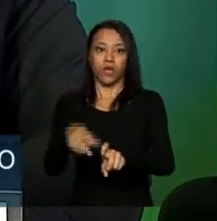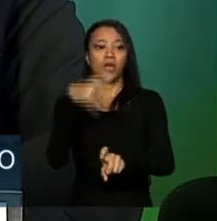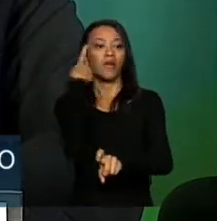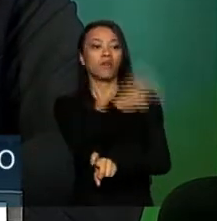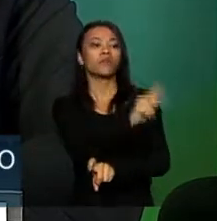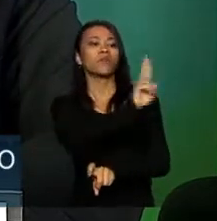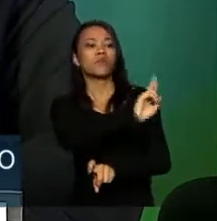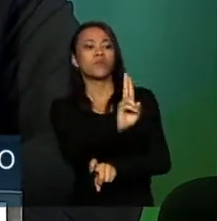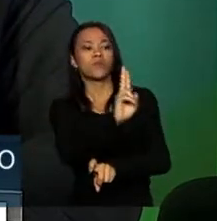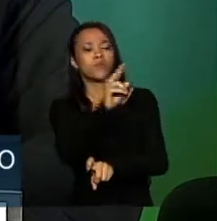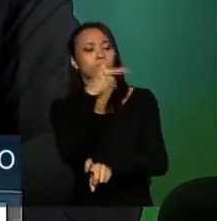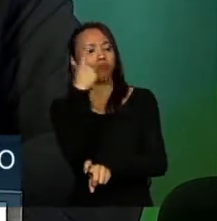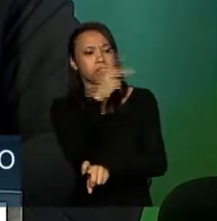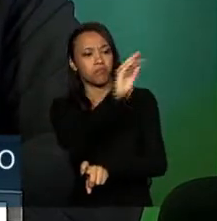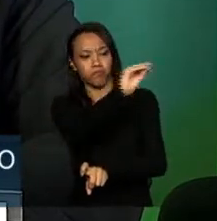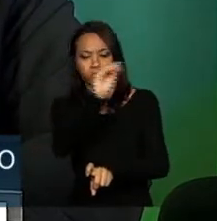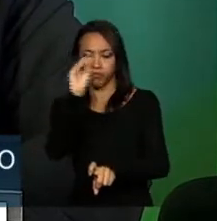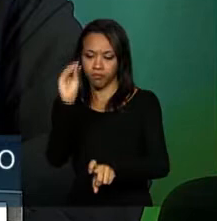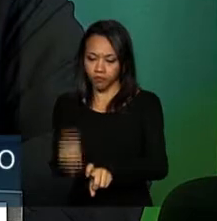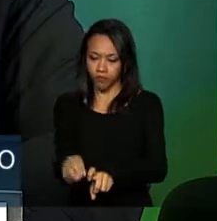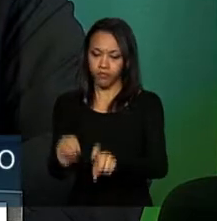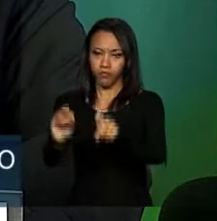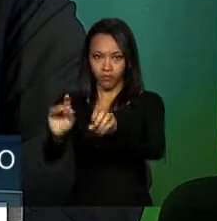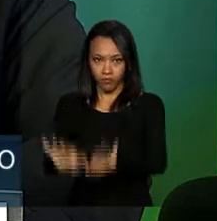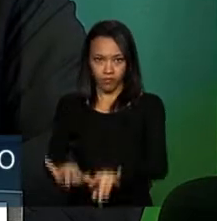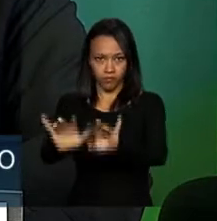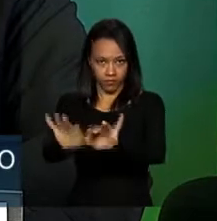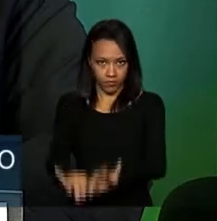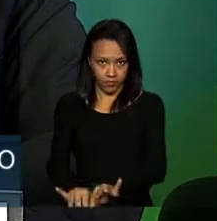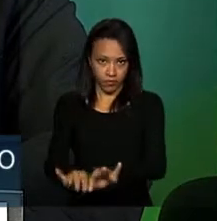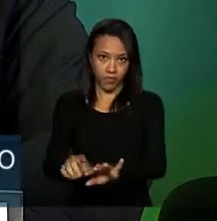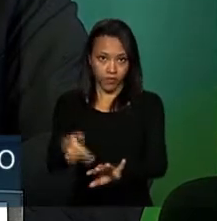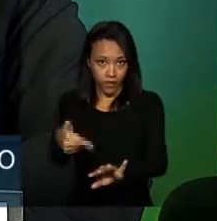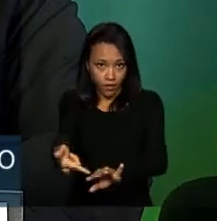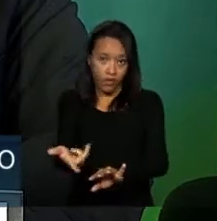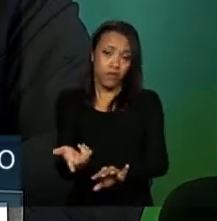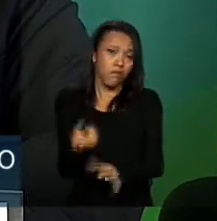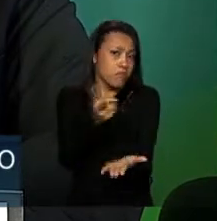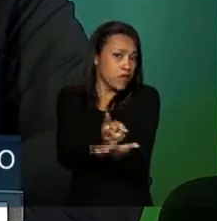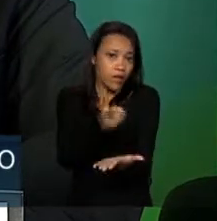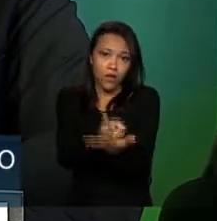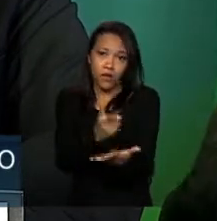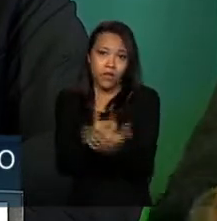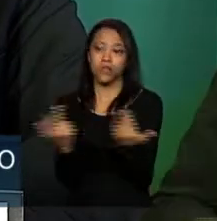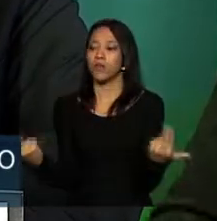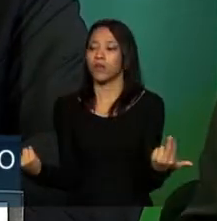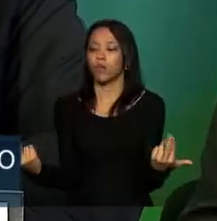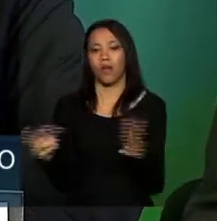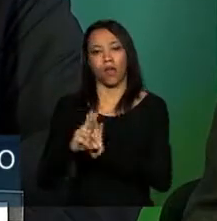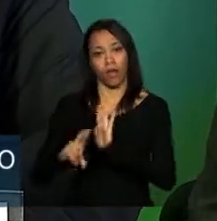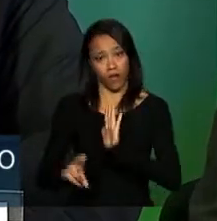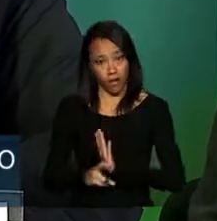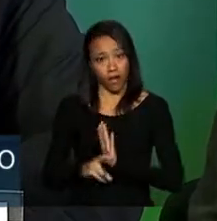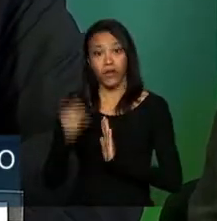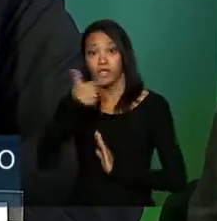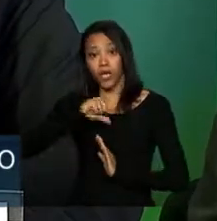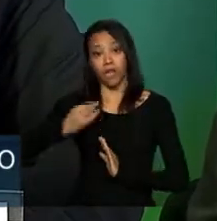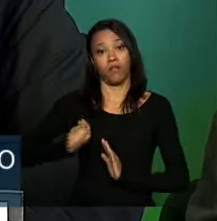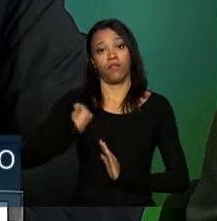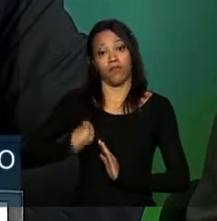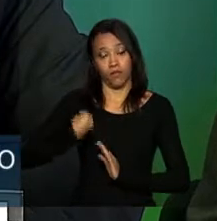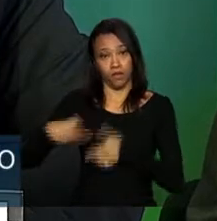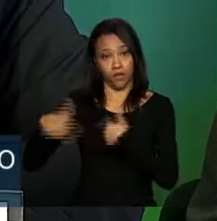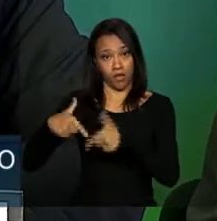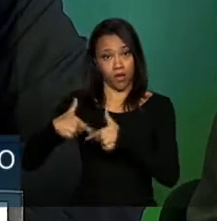estará devidamente registrado e a aposentadoria se dará nos mesmos moldes em que se faz com as trabalhadoras e